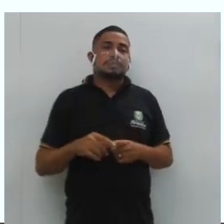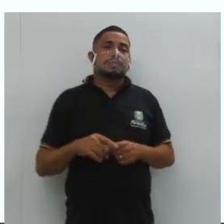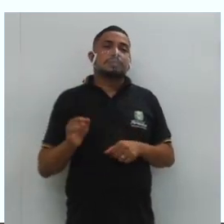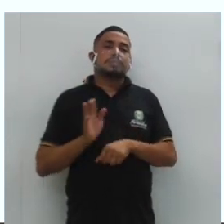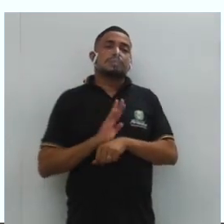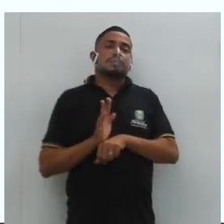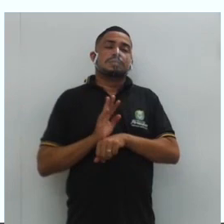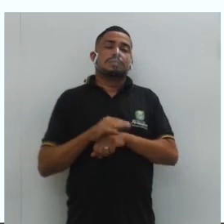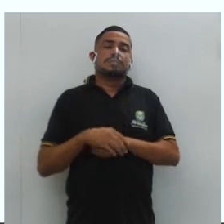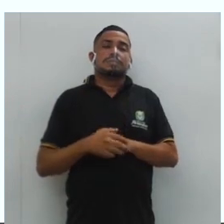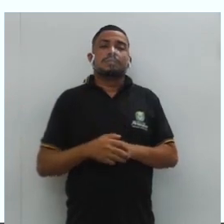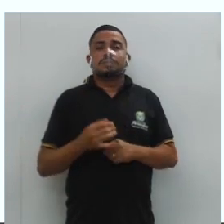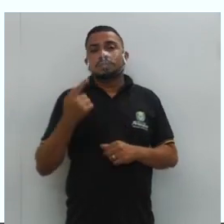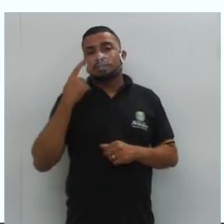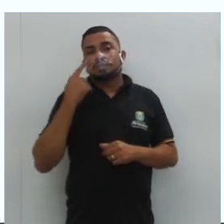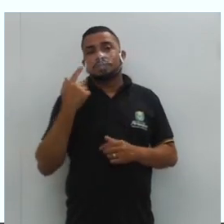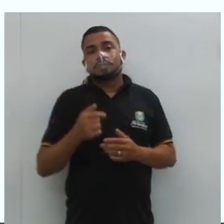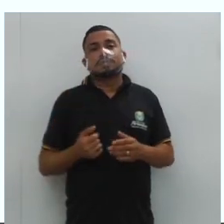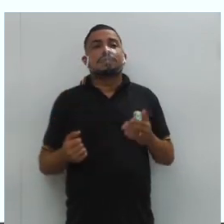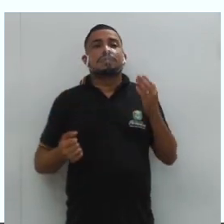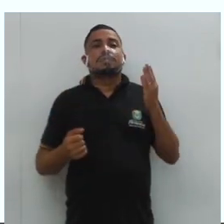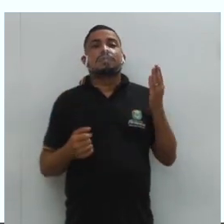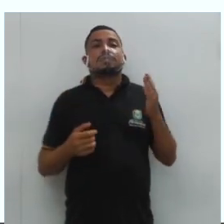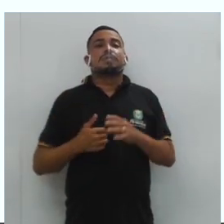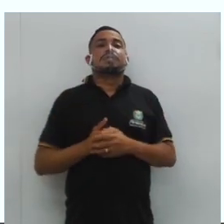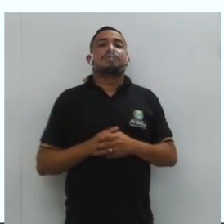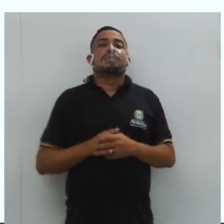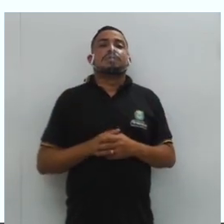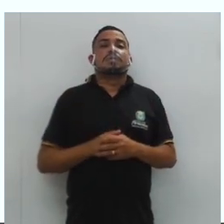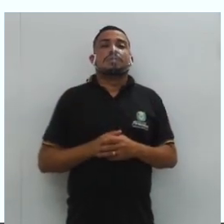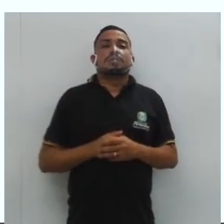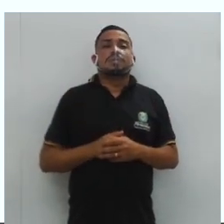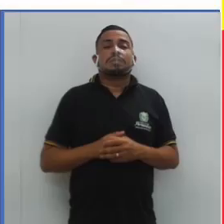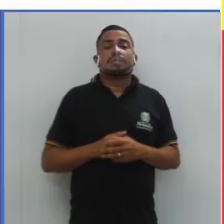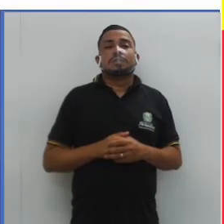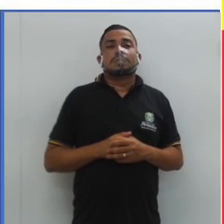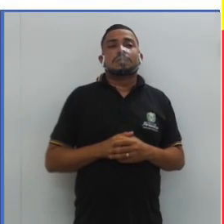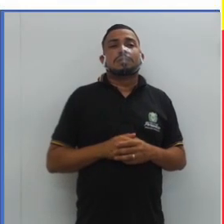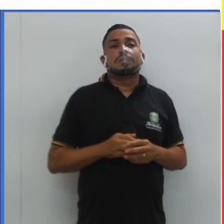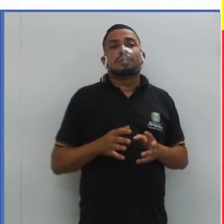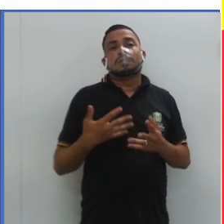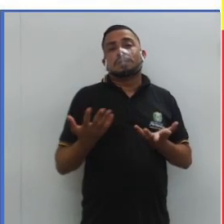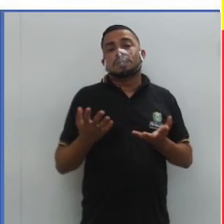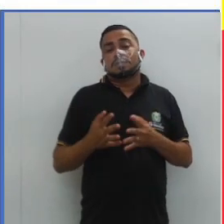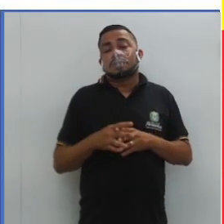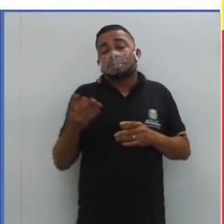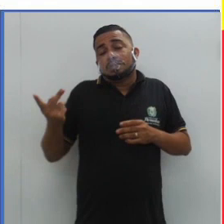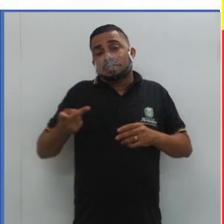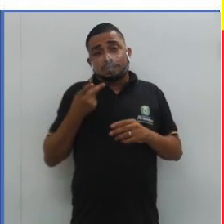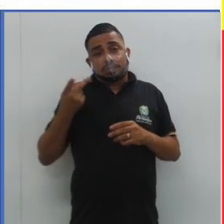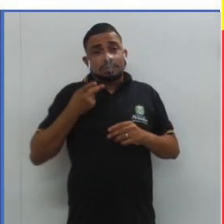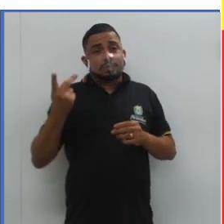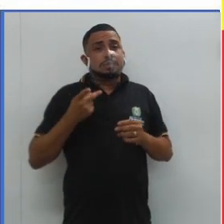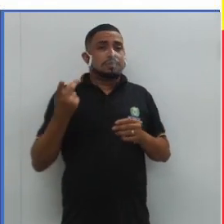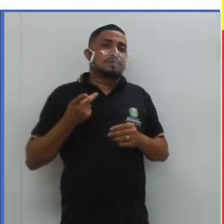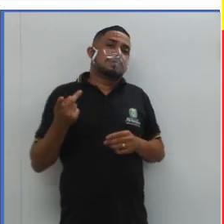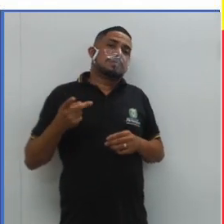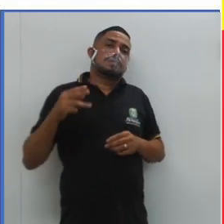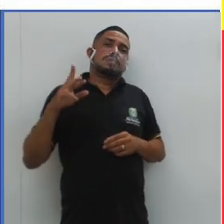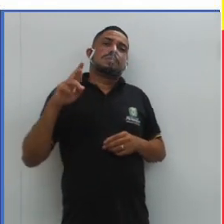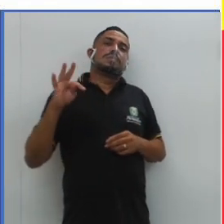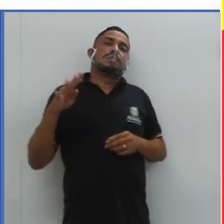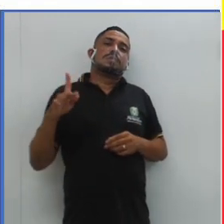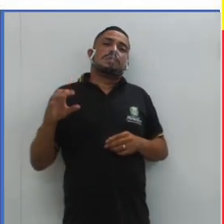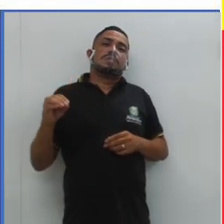sucesso também. O filme, né, na imagem que vocês estão vendo, é do filme Top Gun. Aí, falando um pouquinho